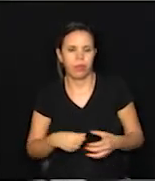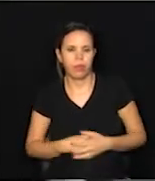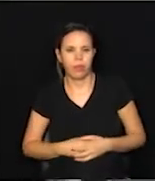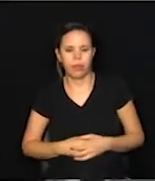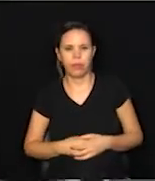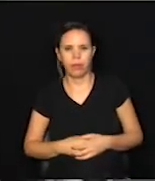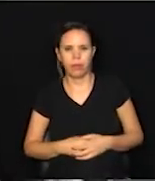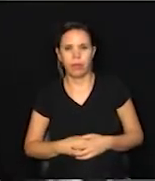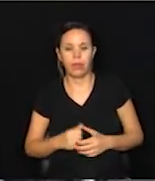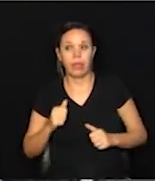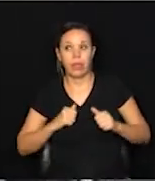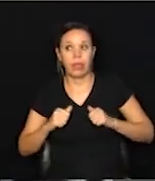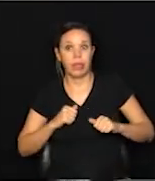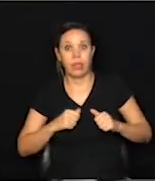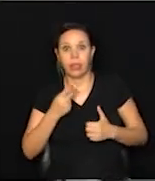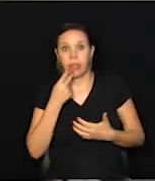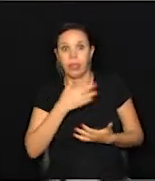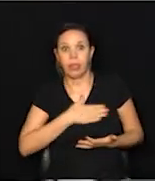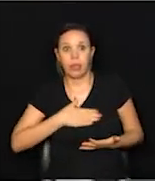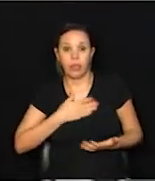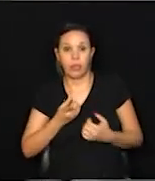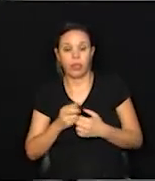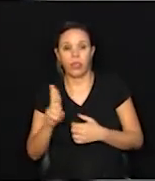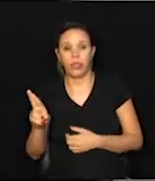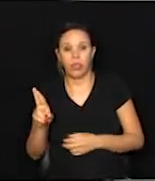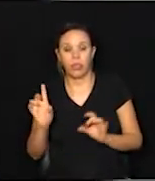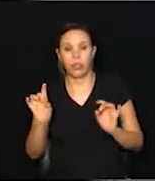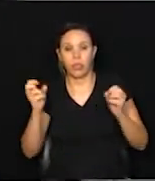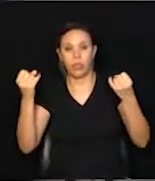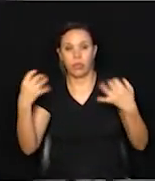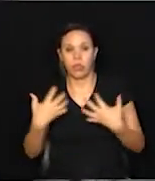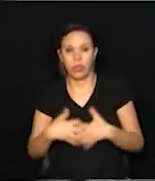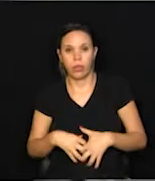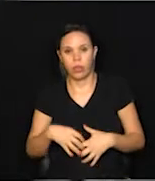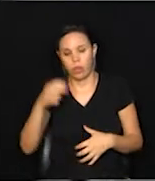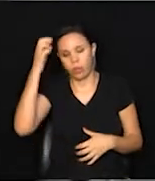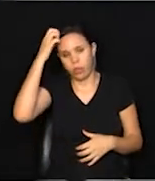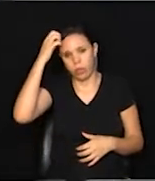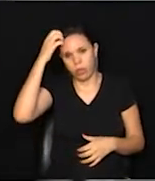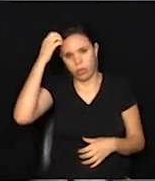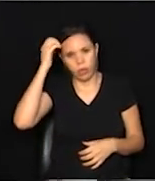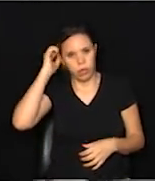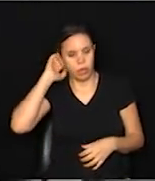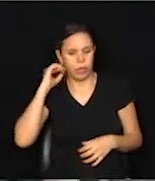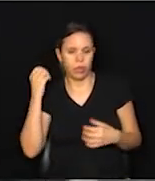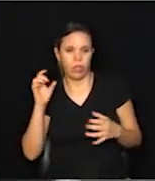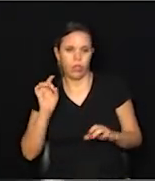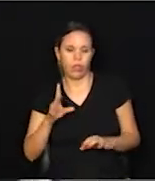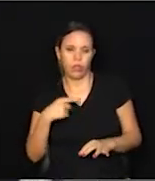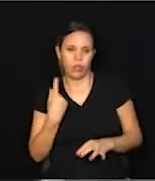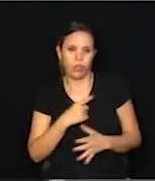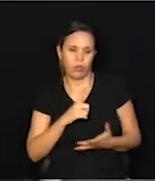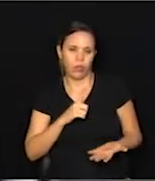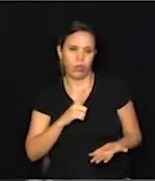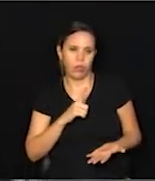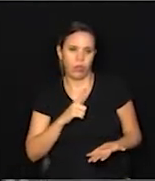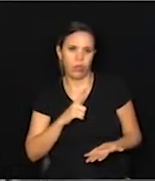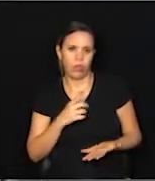eu estava muito ansiosa, eu gostaria que a doutora Cíntia especificasse o que ela falou, né? Só para a gente ter